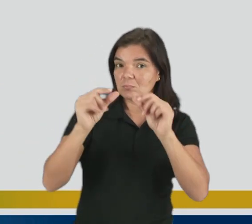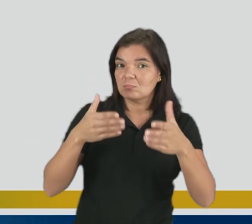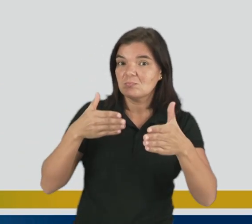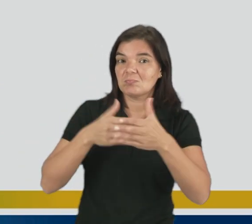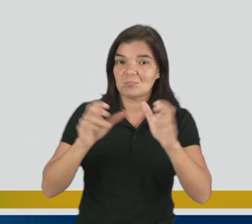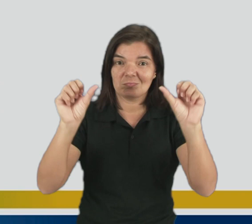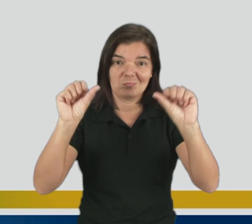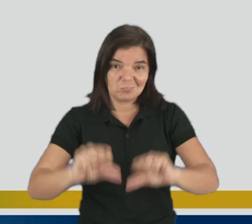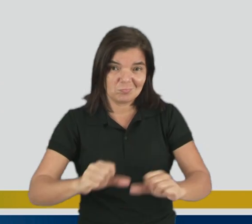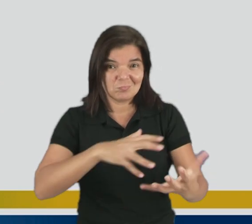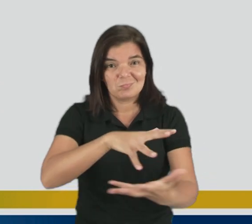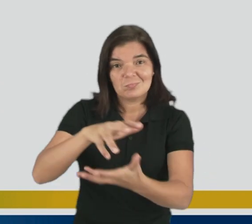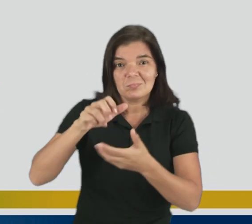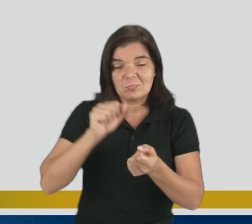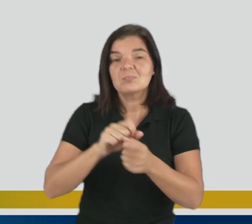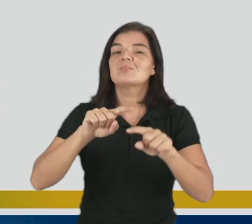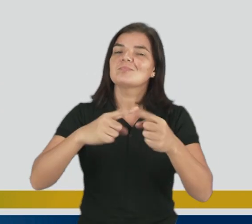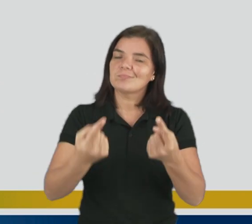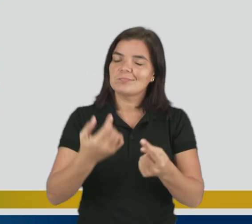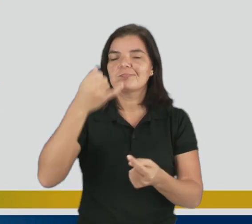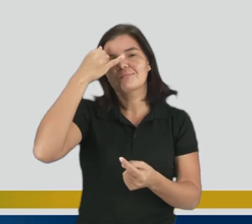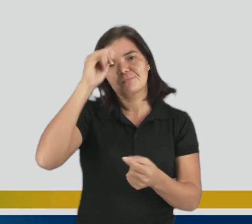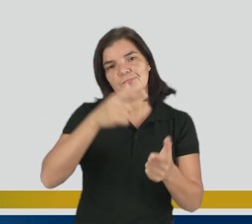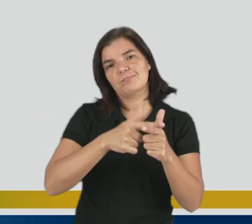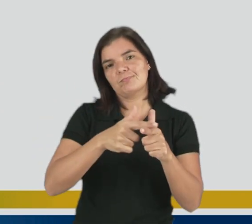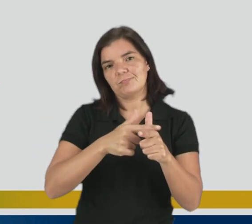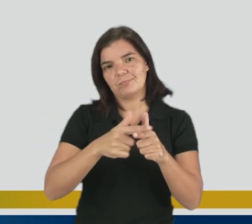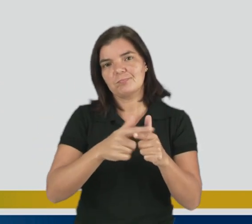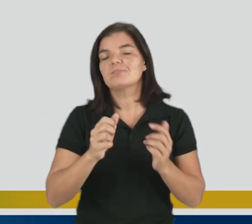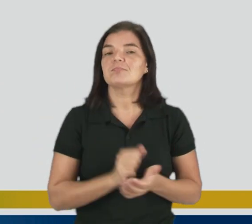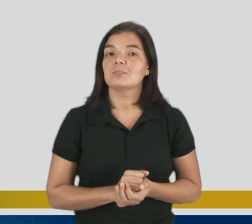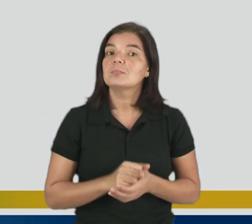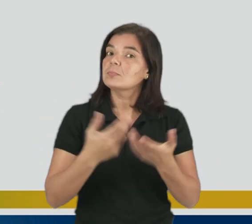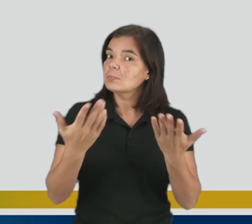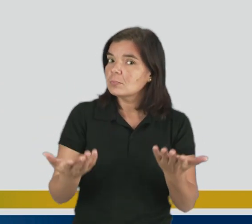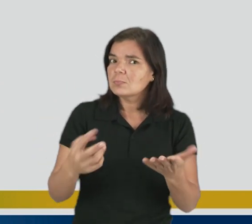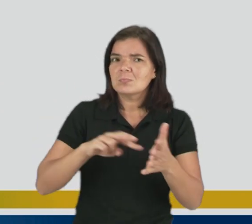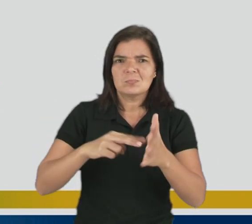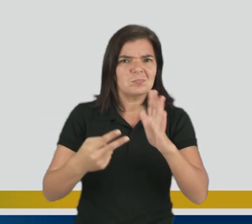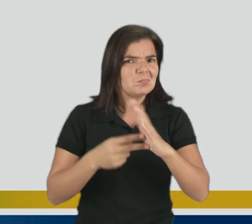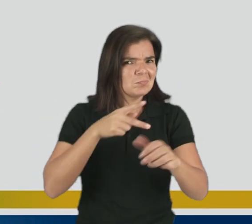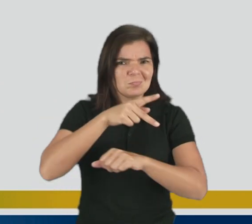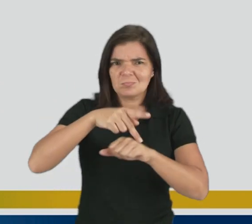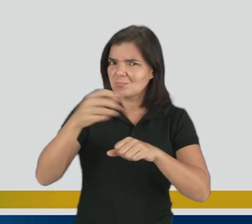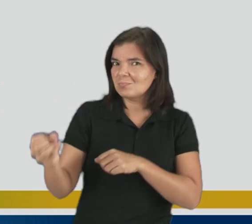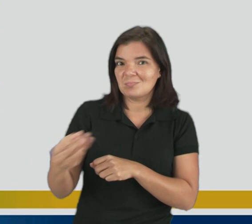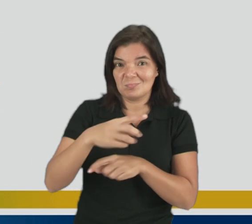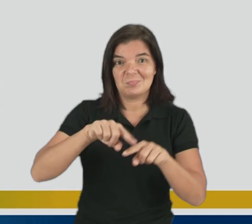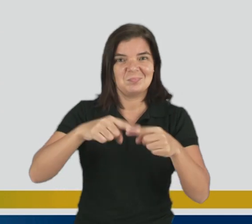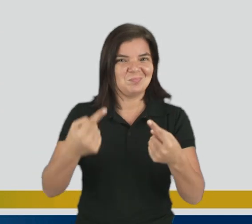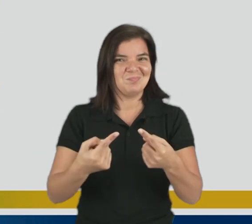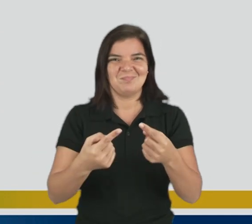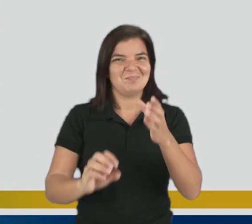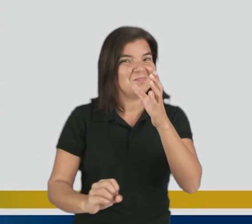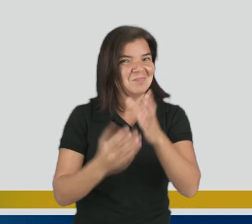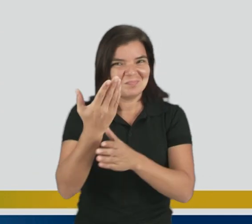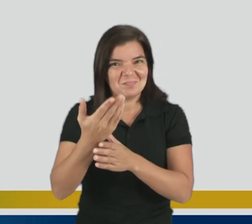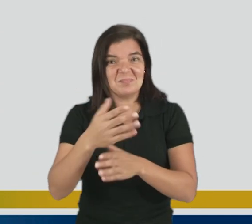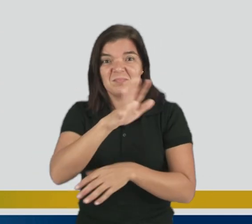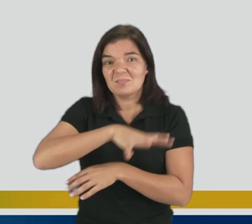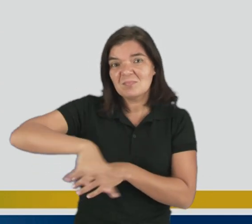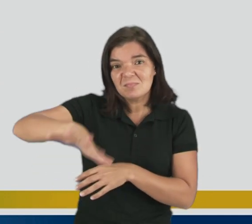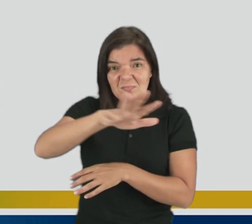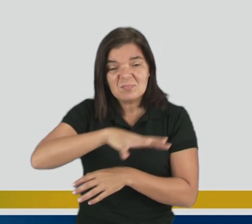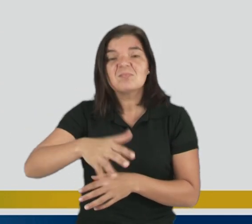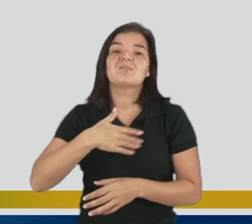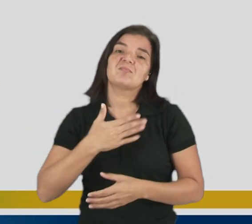impacto negativo na atmosfera, mas criam novos problemas. E isso não torna um país inovador, pois não se cria um meio em que a maioria